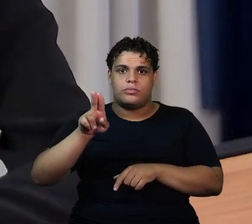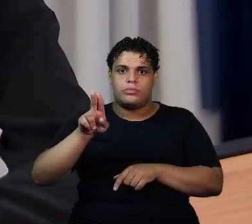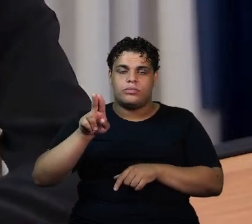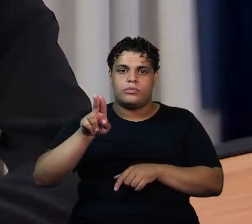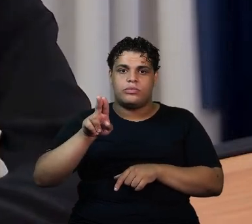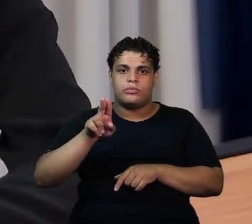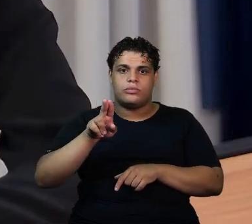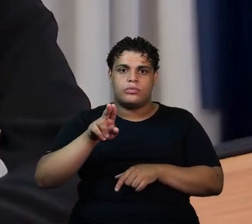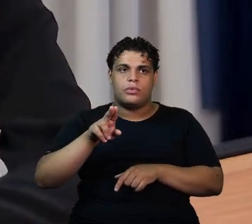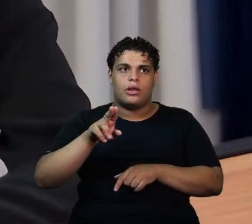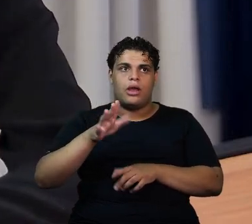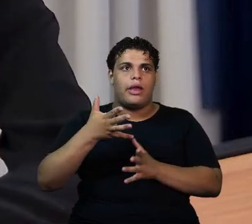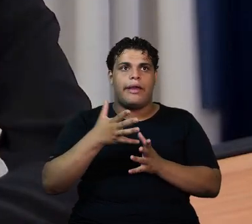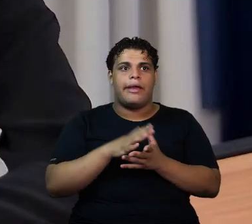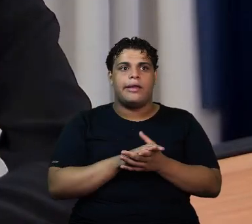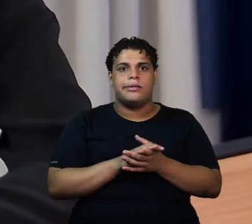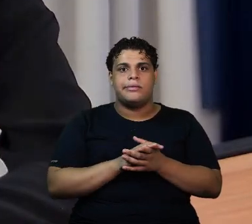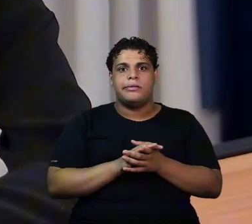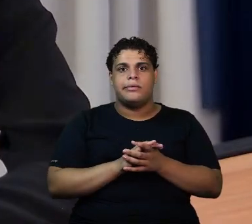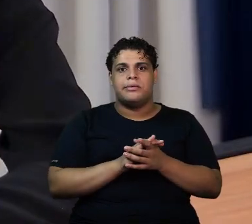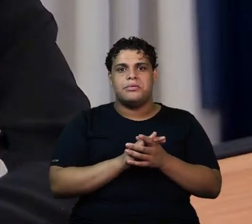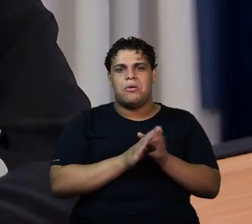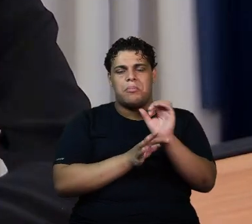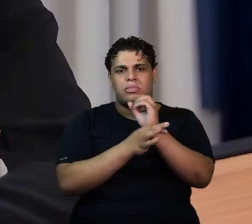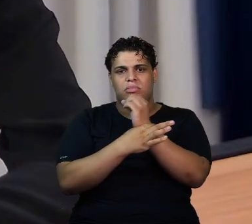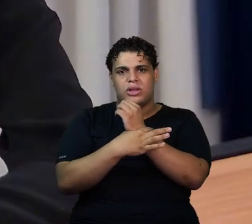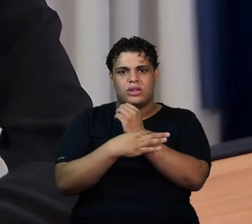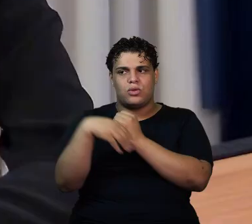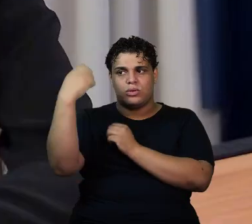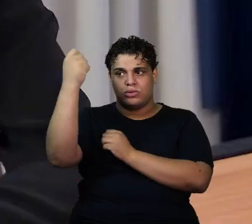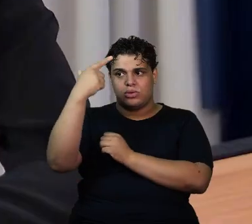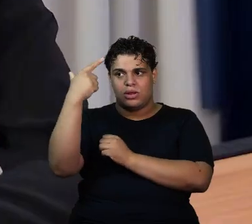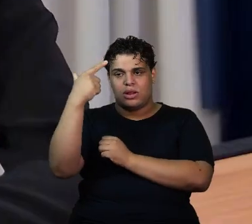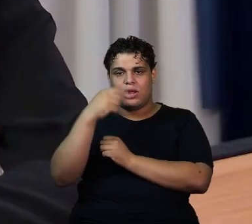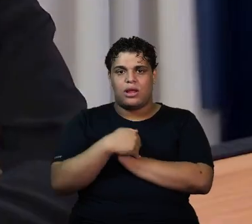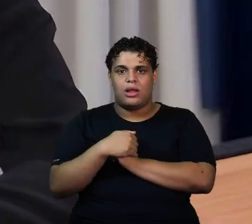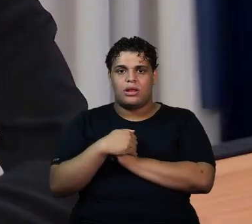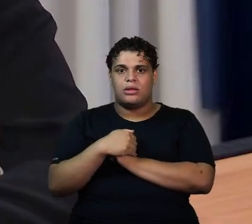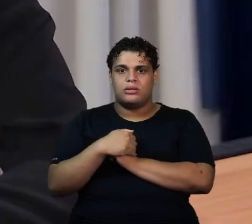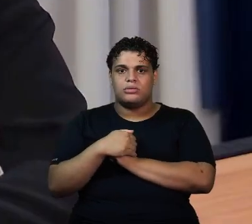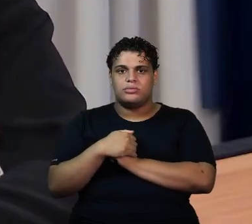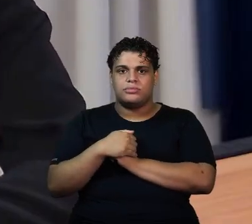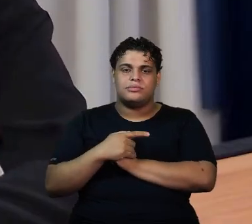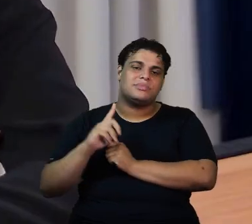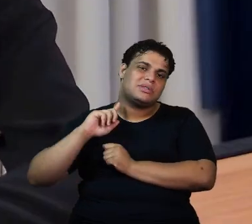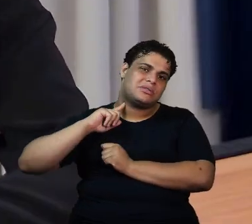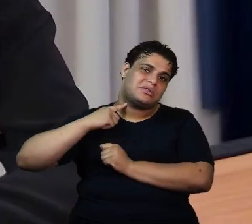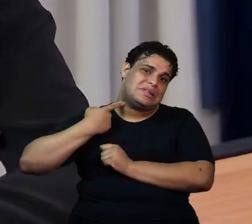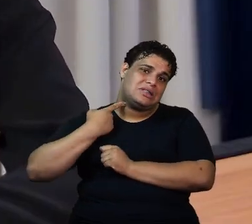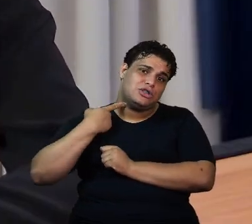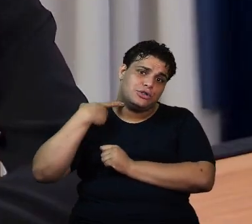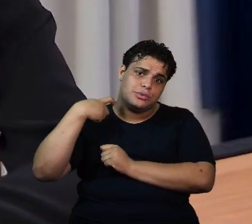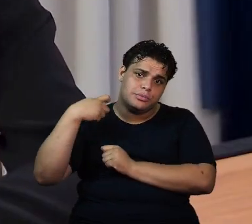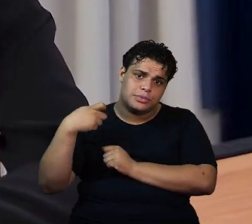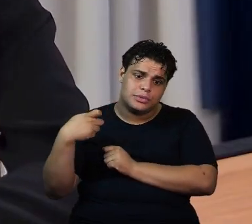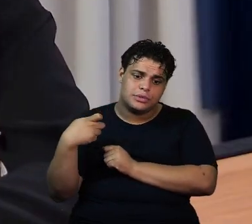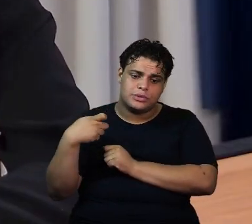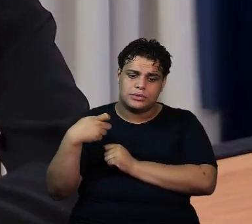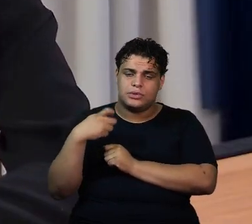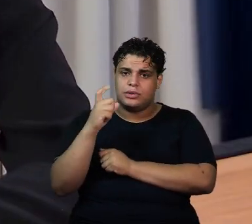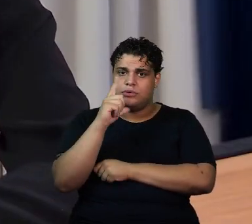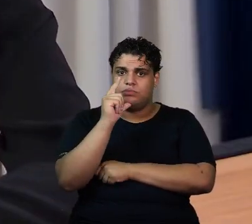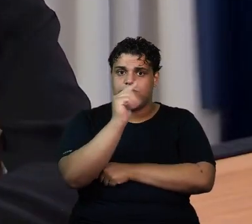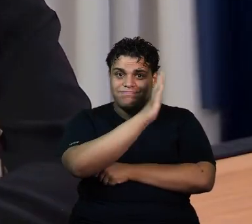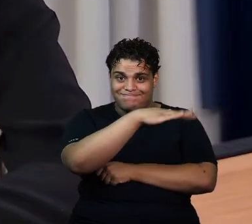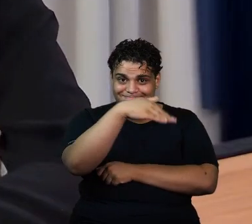solares na praia, né? Alguns são tão tóxicos que contaminam a fauna, todo o ecossistema